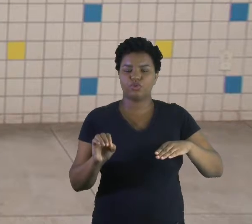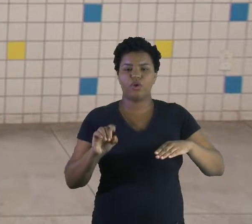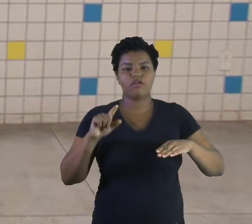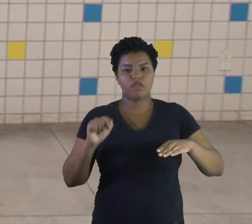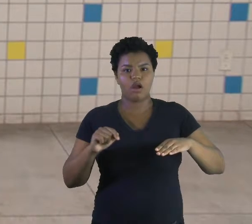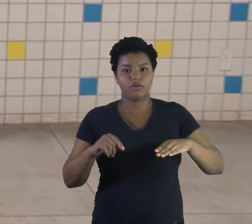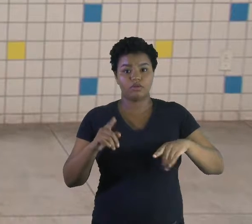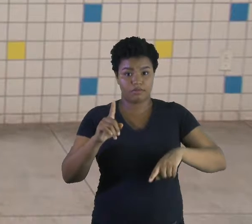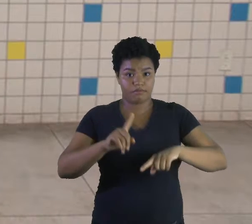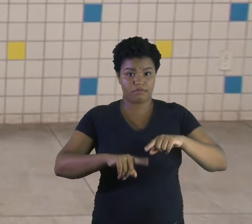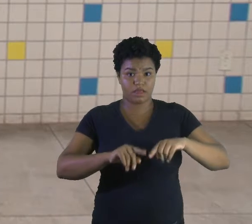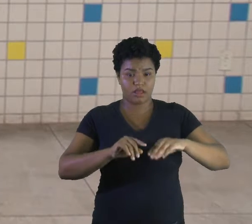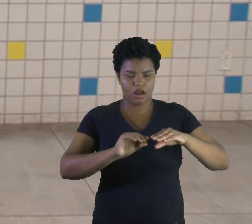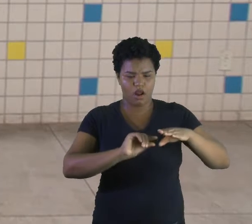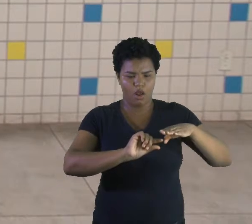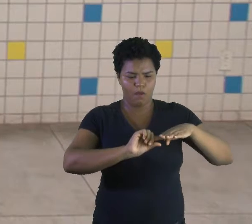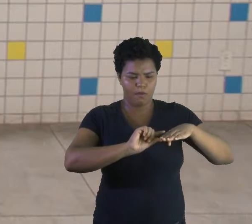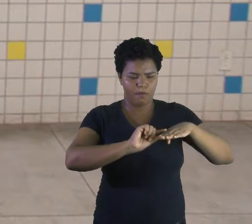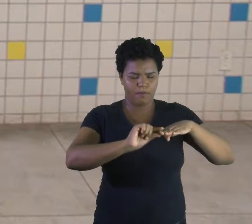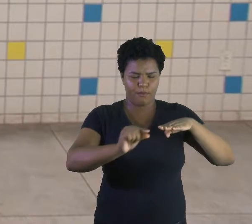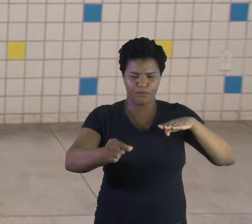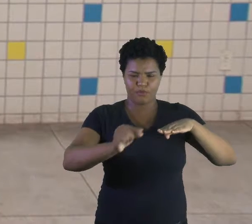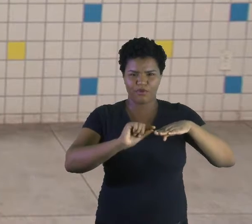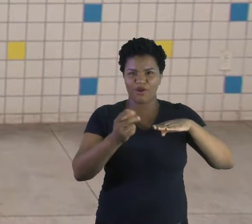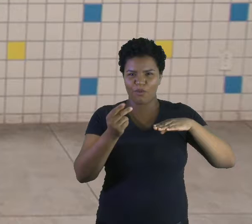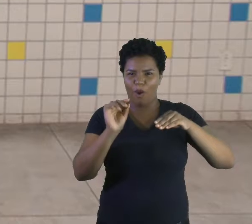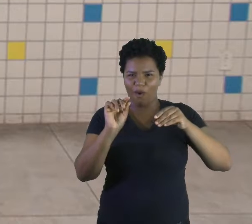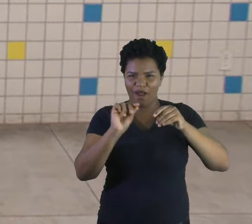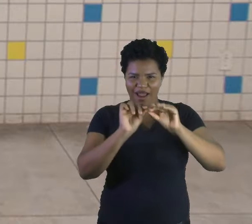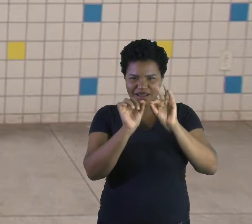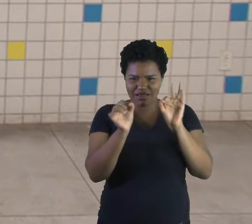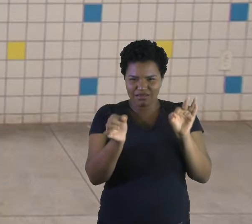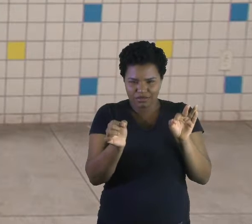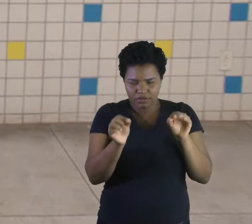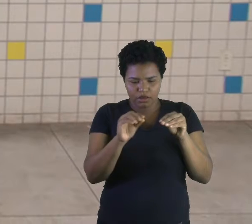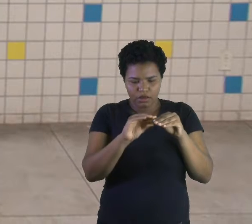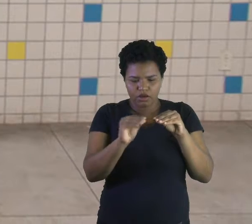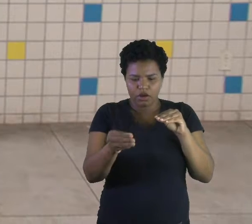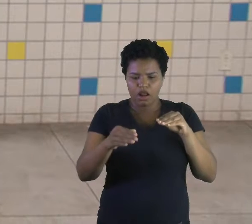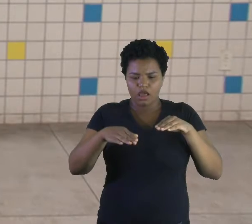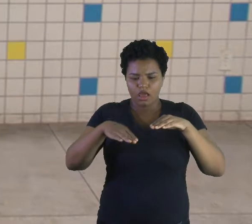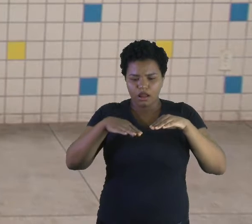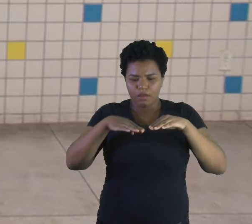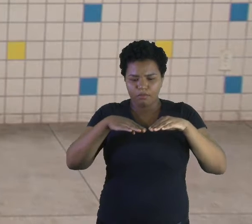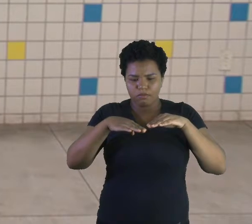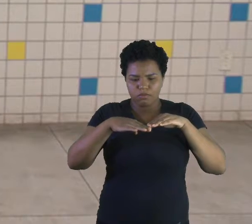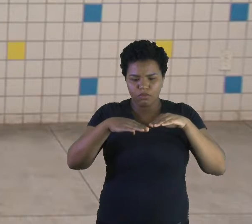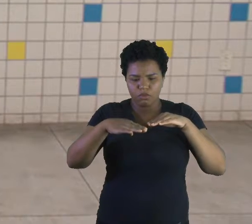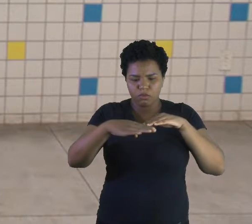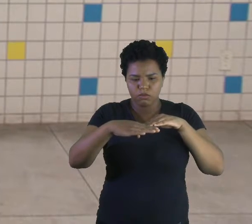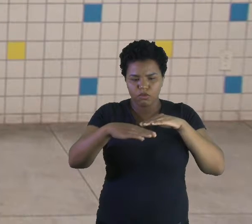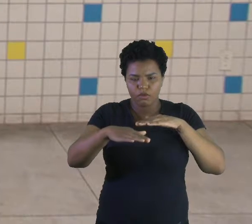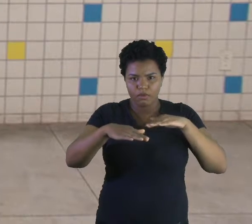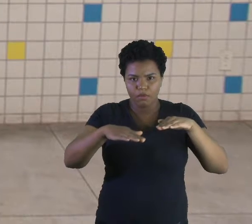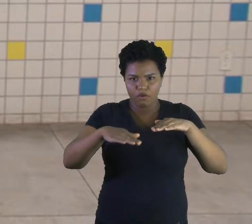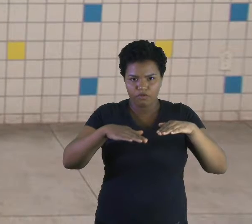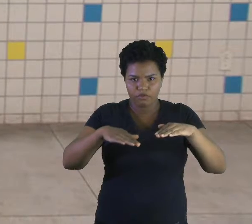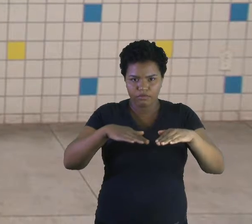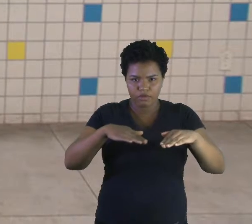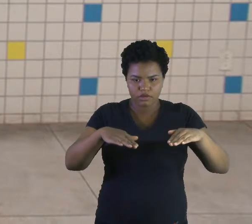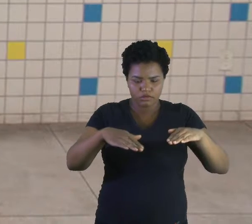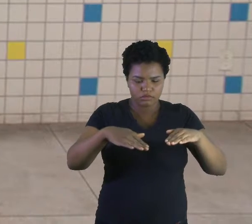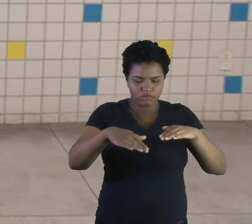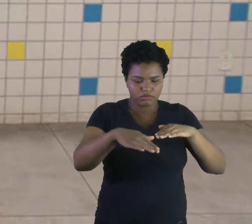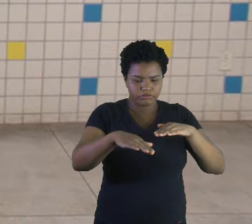material sólido, fininho, tipo uma casquinha, e ele fica em movimento sobre esse manto pastoso. A